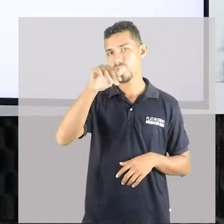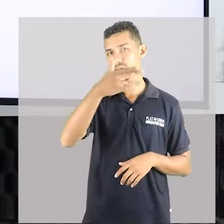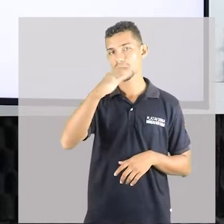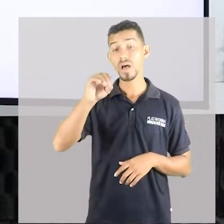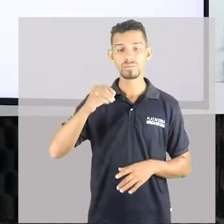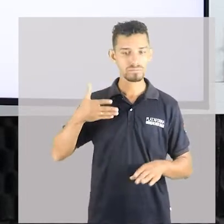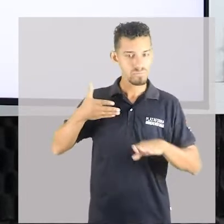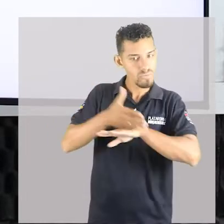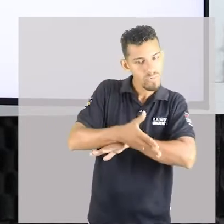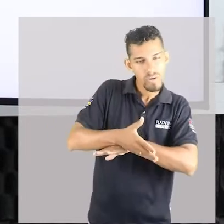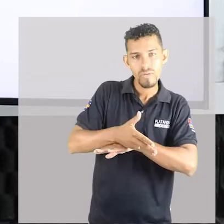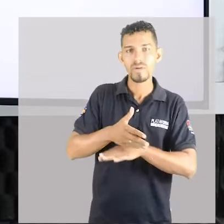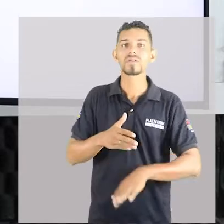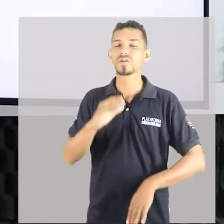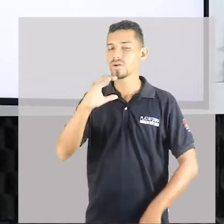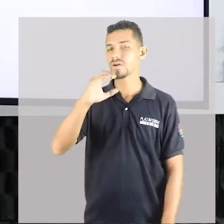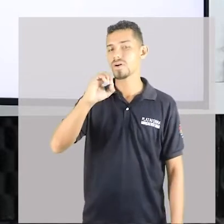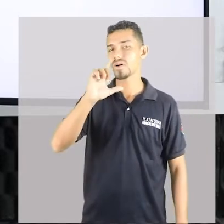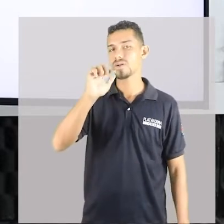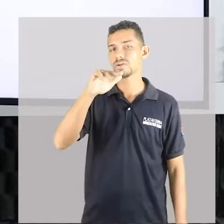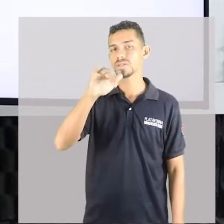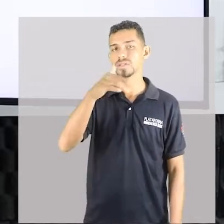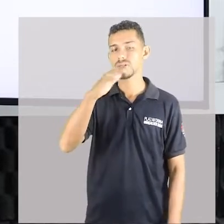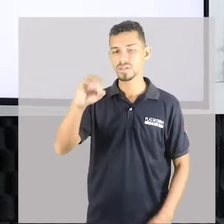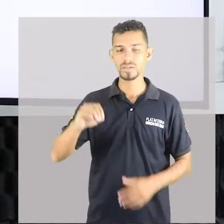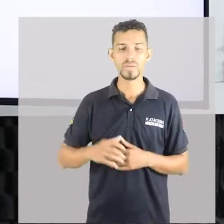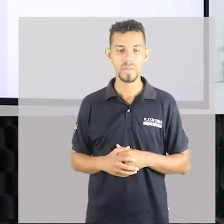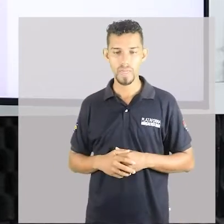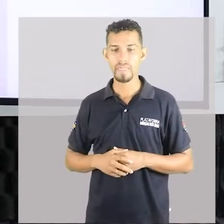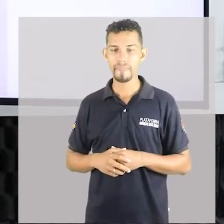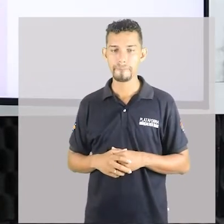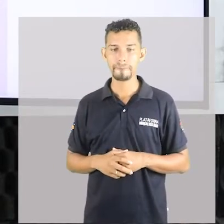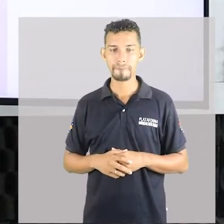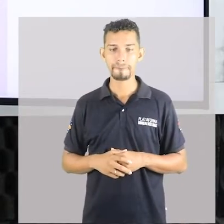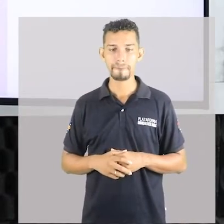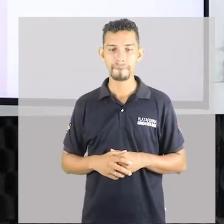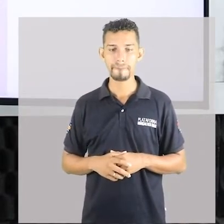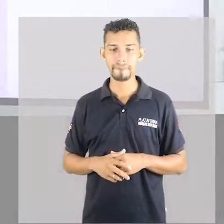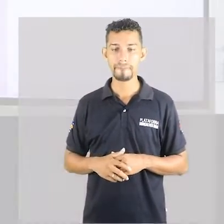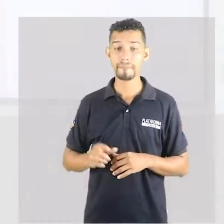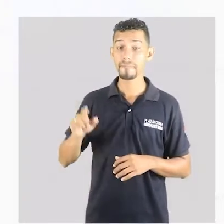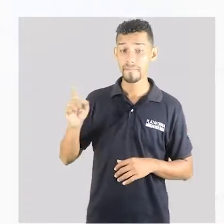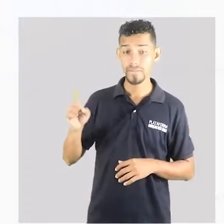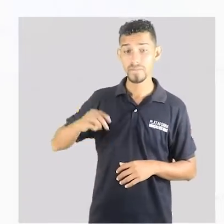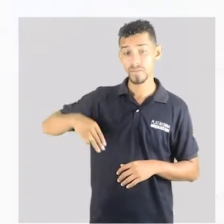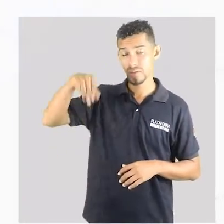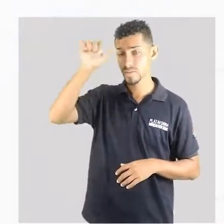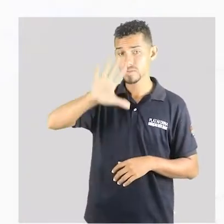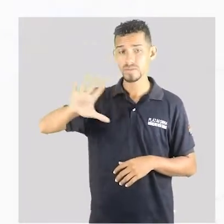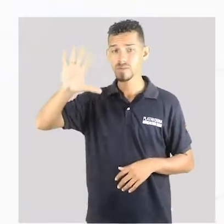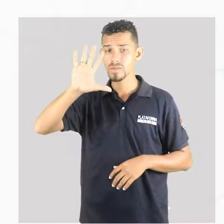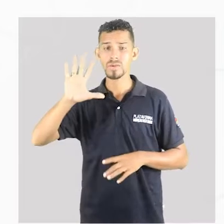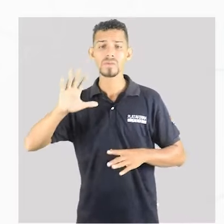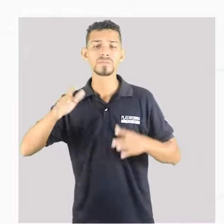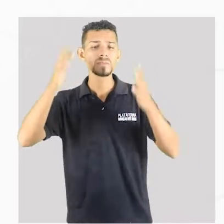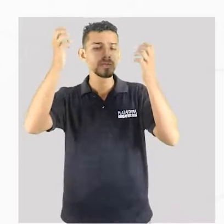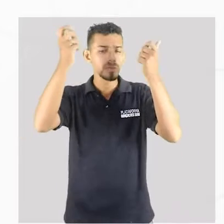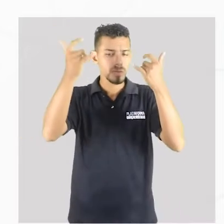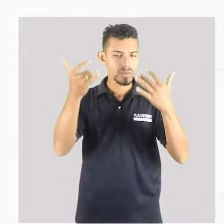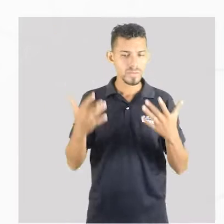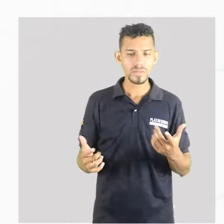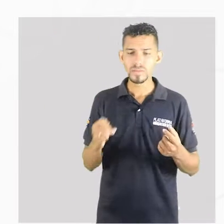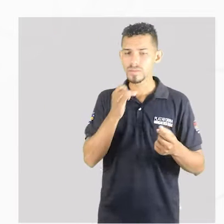de invasão a esse território, que é a partilha da África. Aqui é um mapa, né, onde situa,